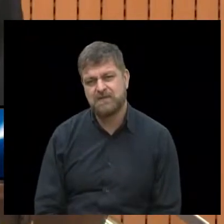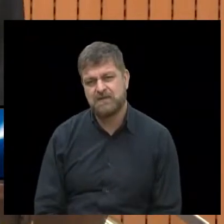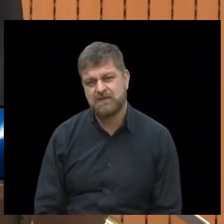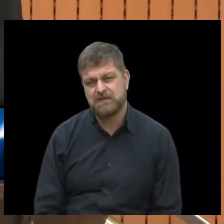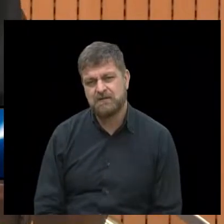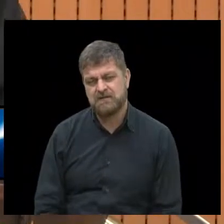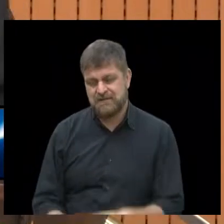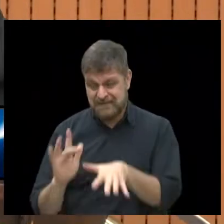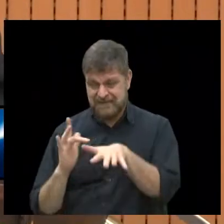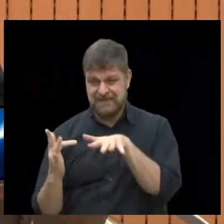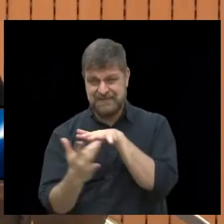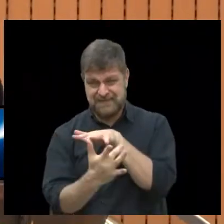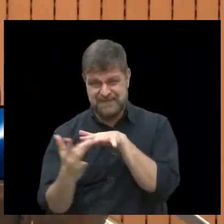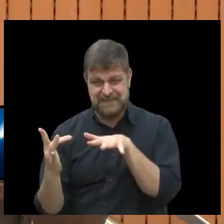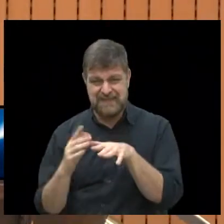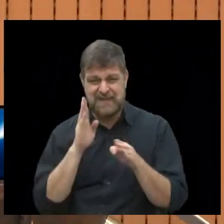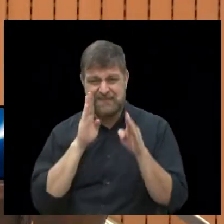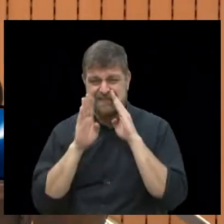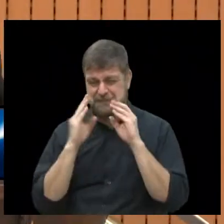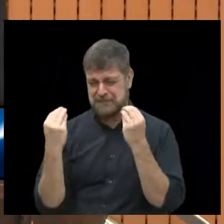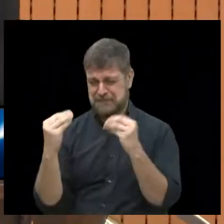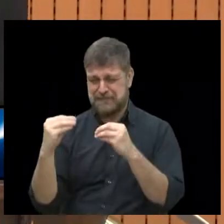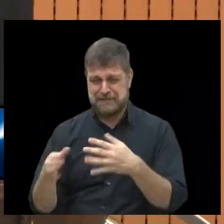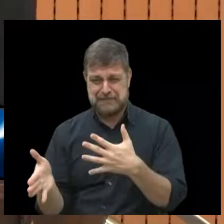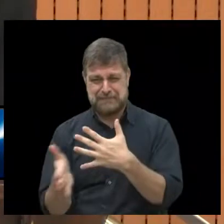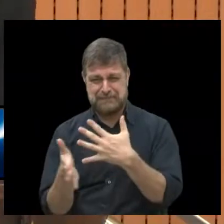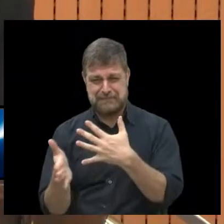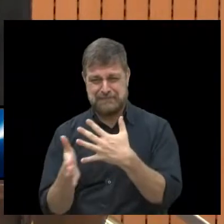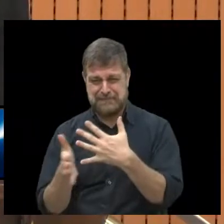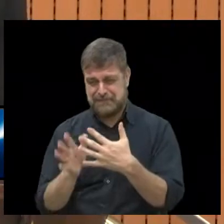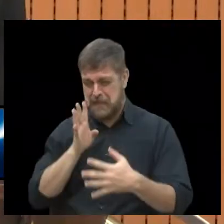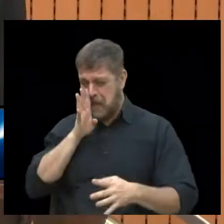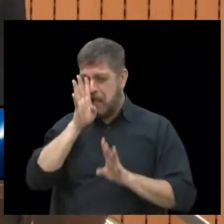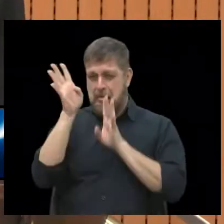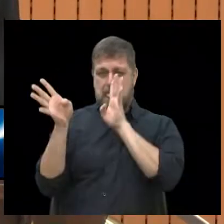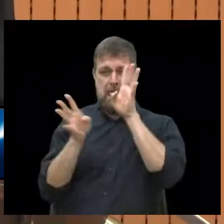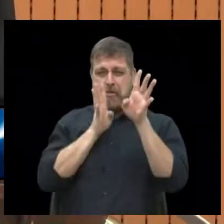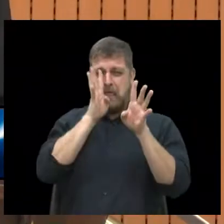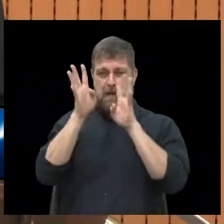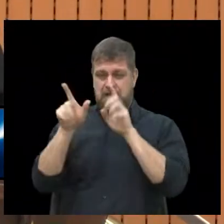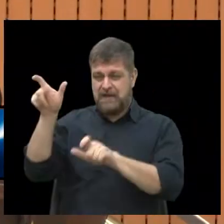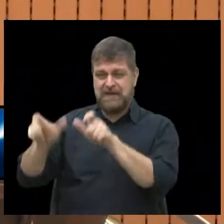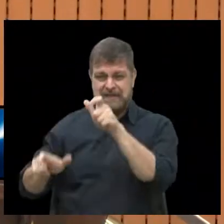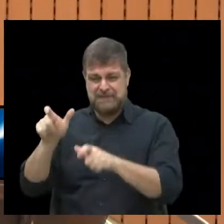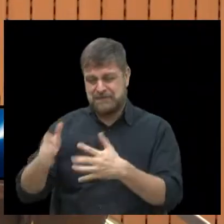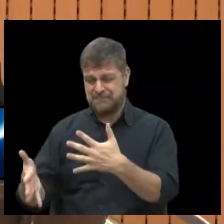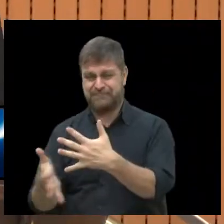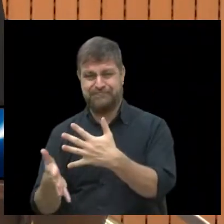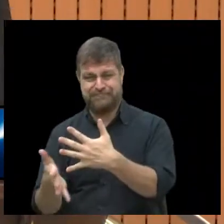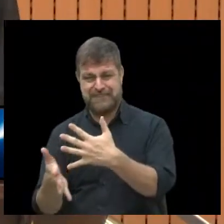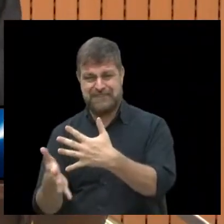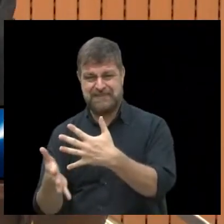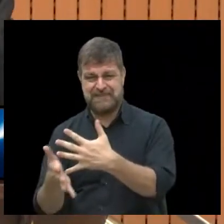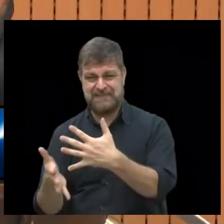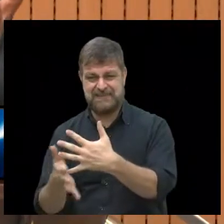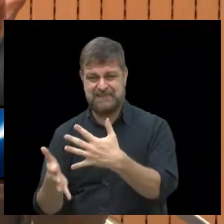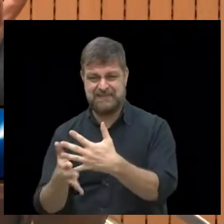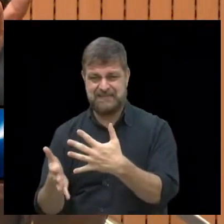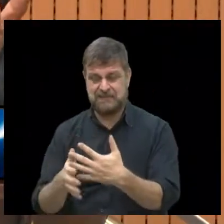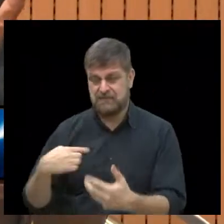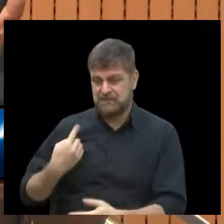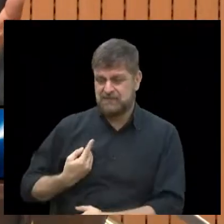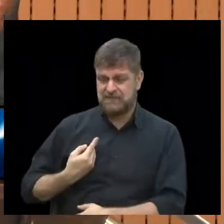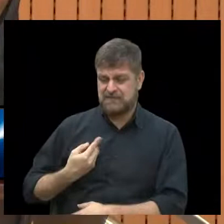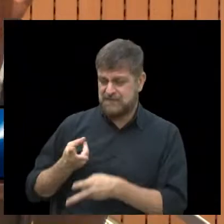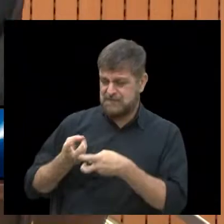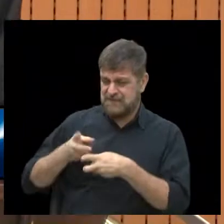nas redes sociais, muitas acusações, as pessoas às vezes partindo para a baixaria. Quando a gente vê isso chegando